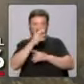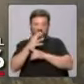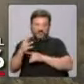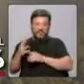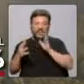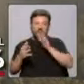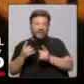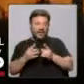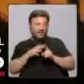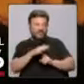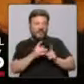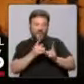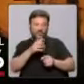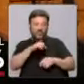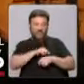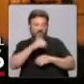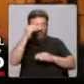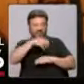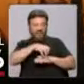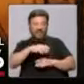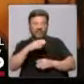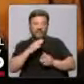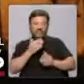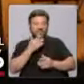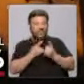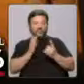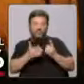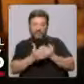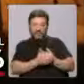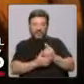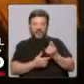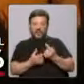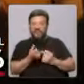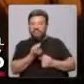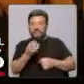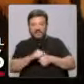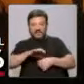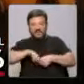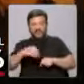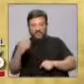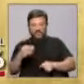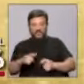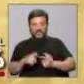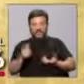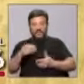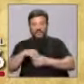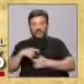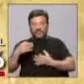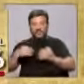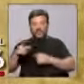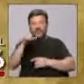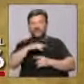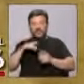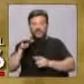já atingiram algumas localidades. Pelo menos uma pessoa morreu e várias habitações foram destruídas. No âmbito do mecanismo europeu